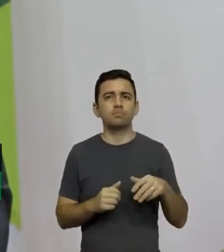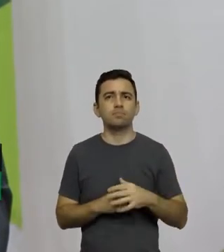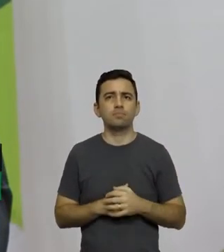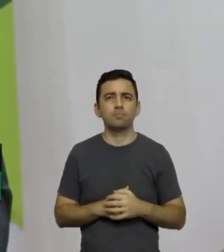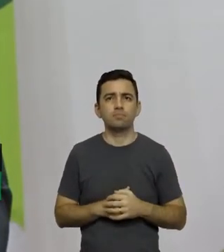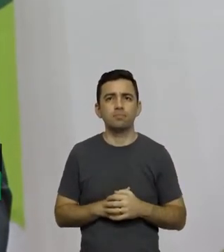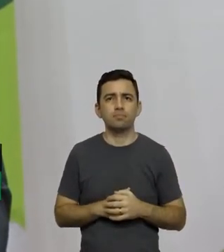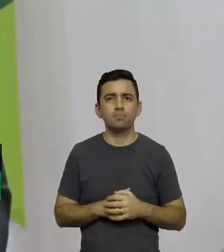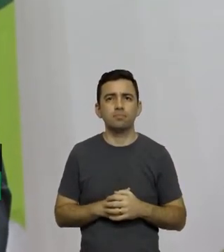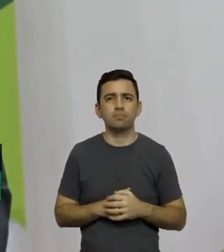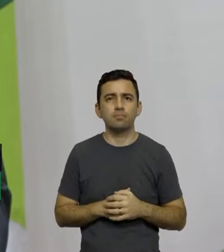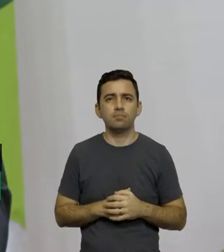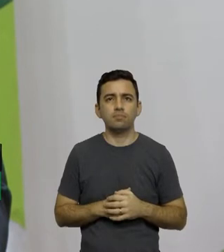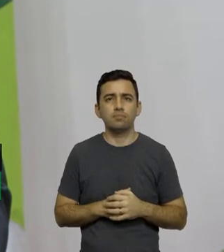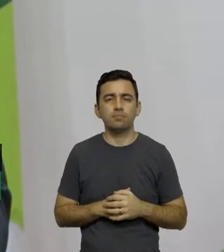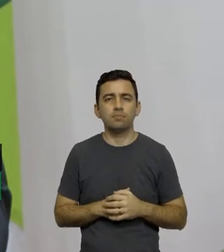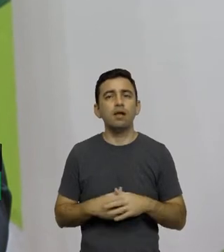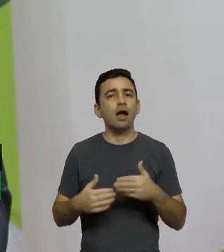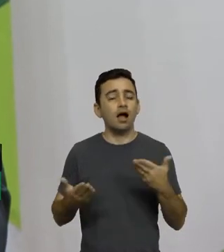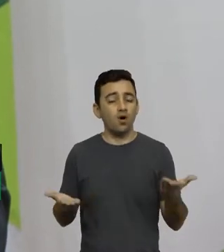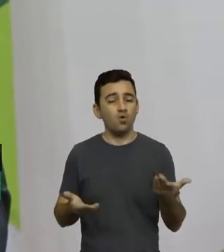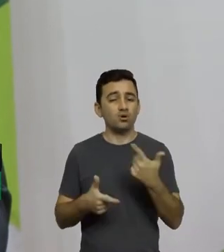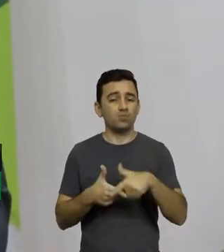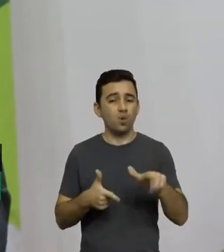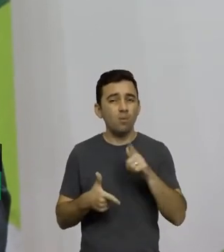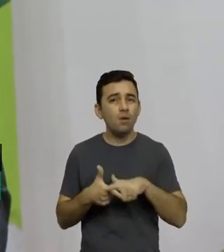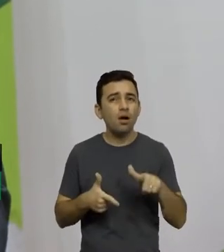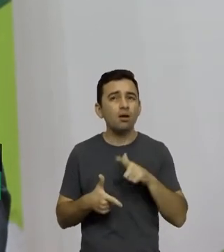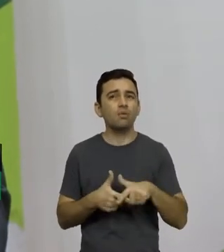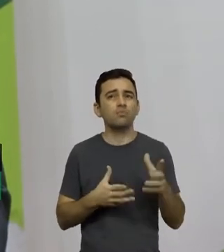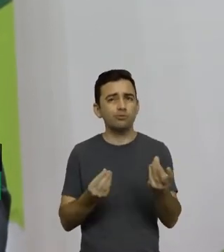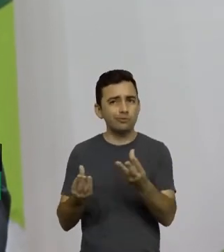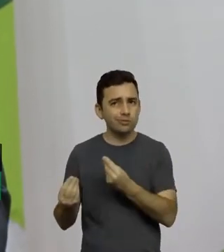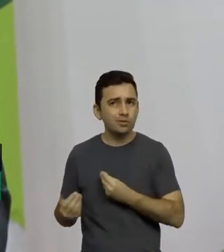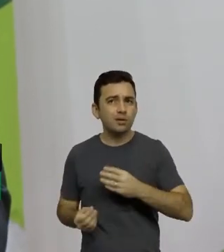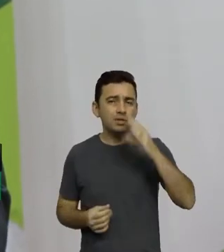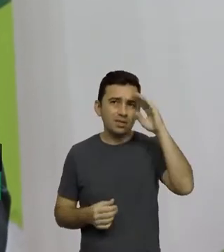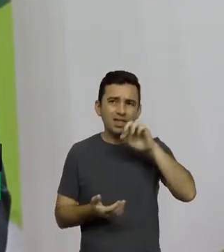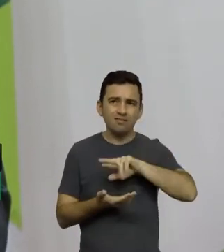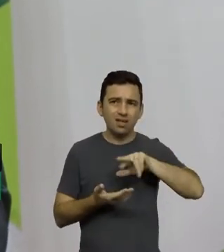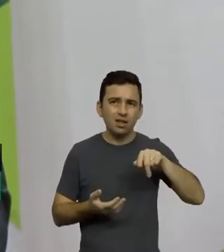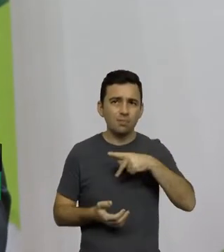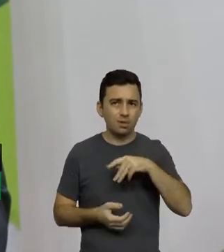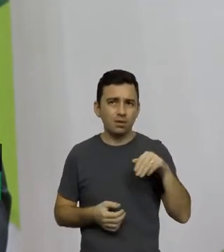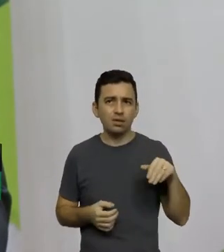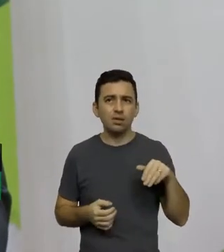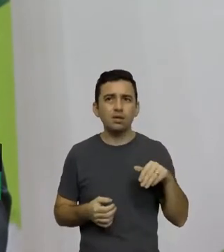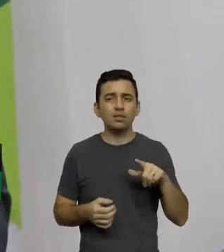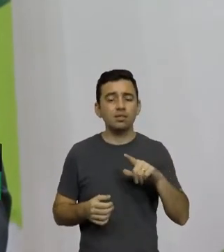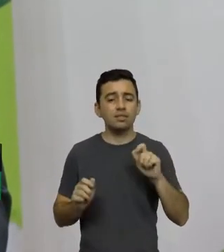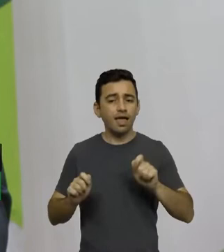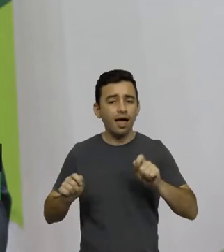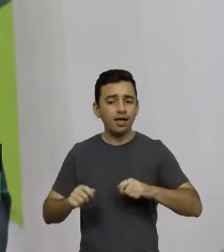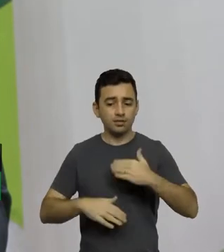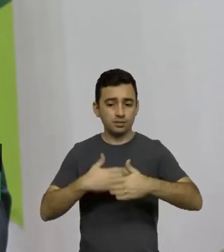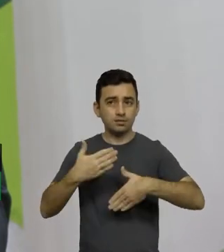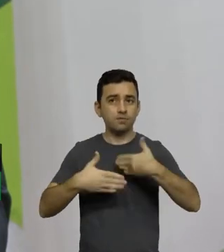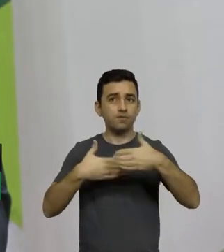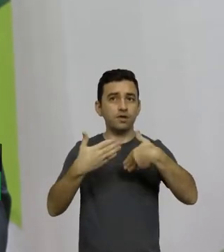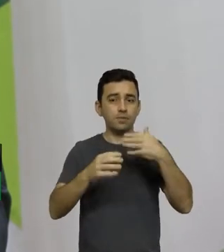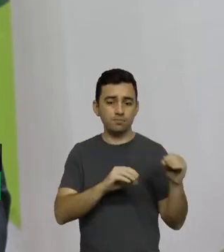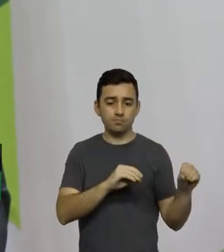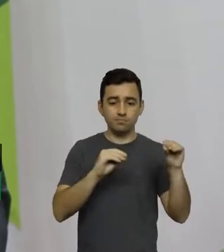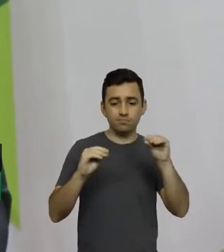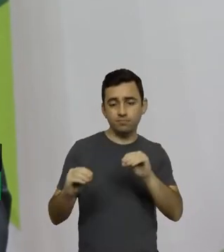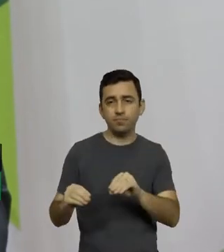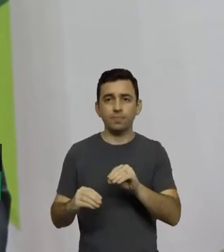E hoje nós estamos enfrentando um problema muito sério. Vários militares do Estado de Santa Catarina, que já poderiam ter alcançado o benefício de se transferir para a